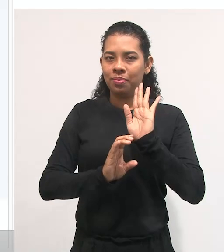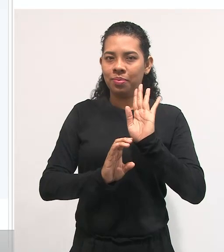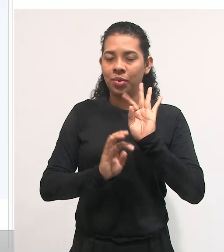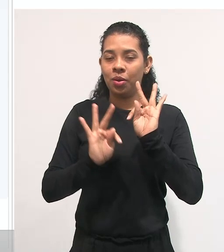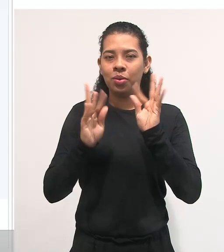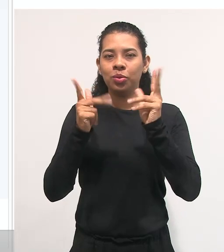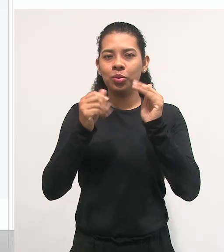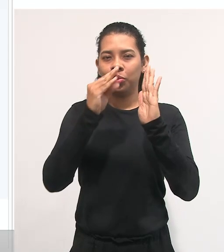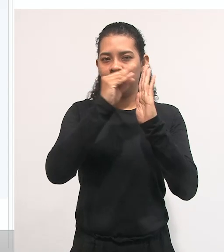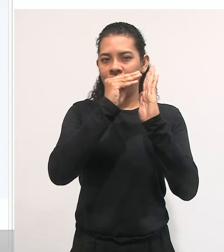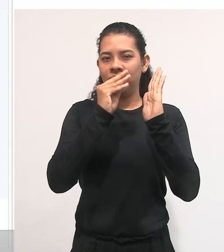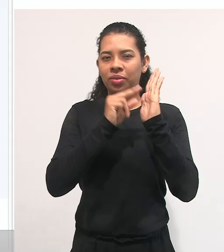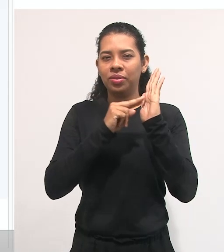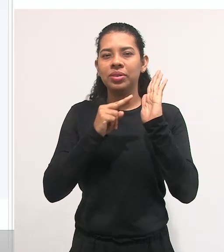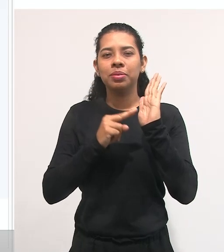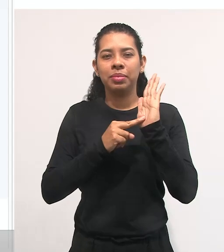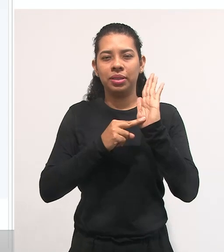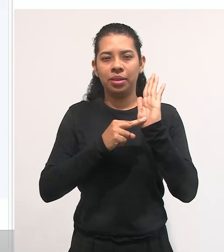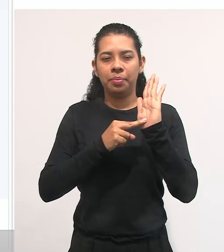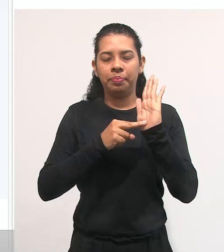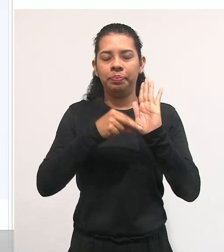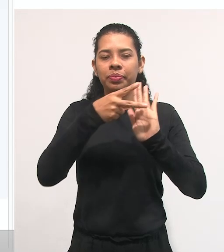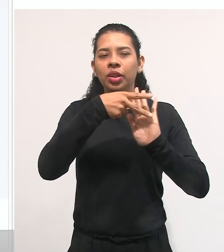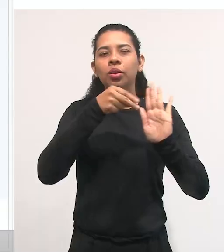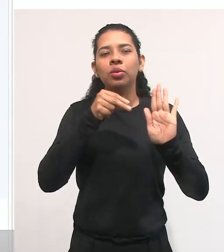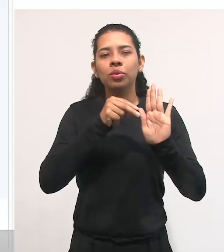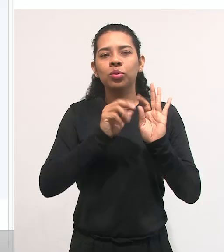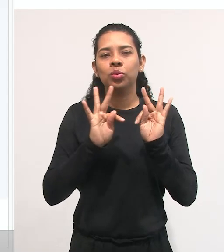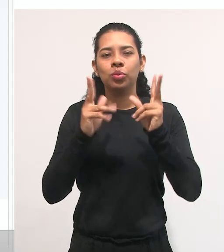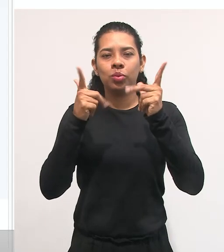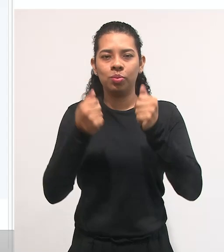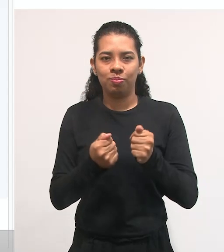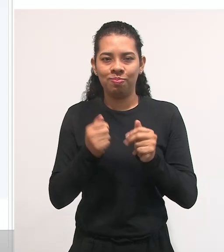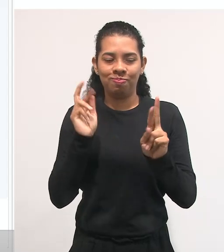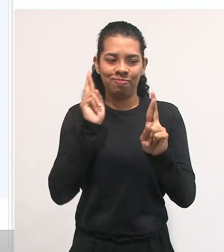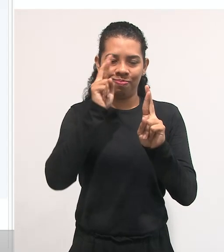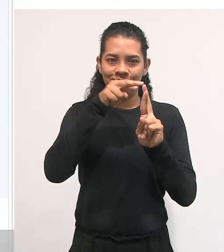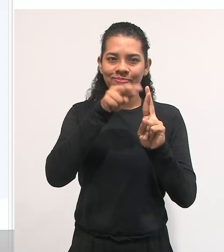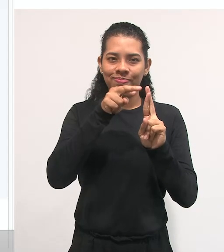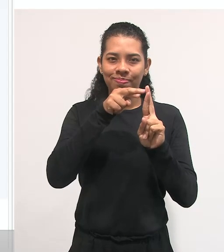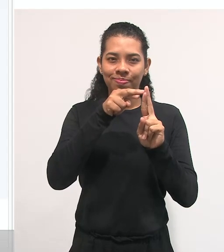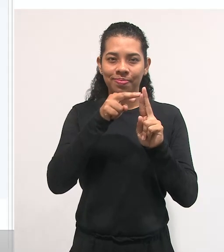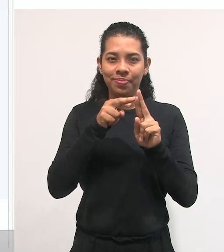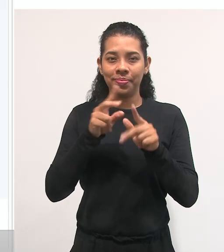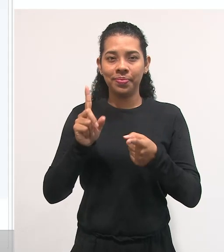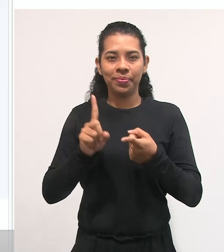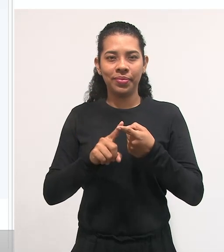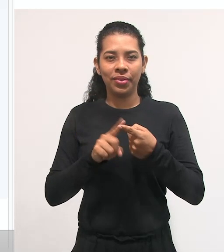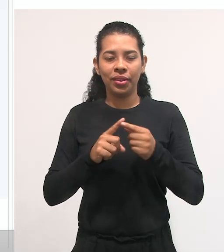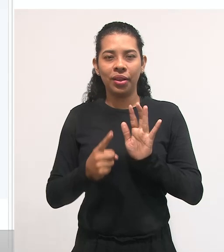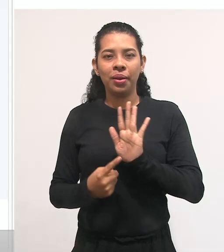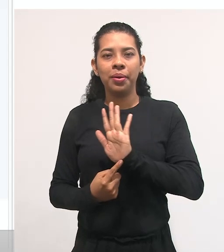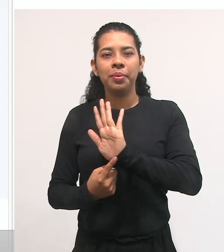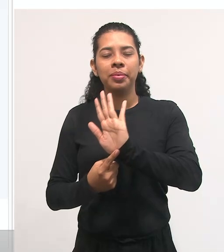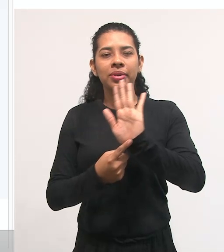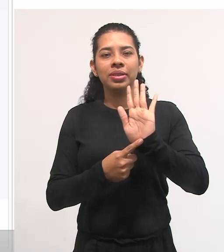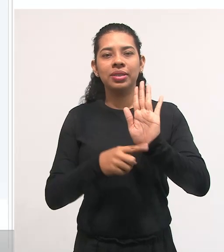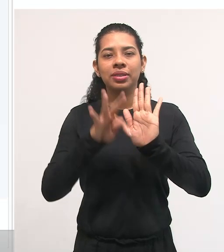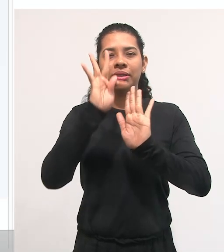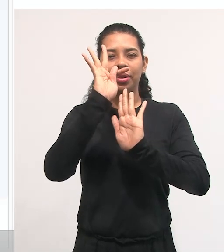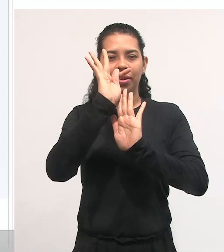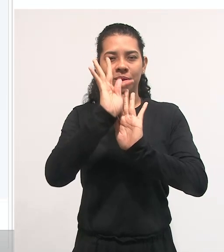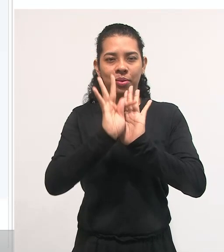basicamente o que está previsto aí na nossa ementa então é uma leitura que a gente altamente recomenda tá e eu trago